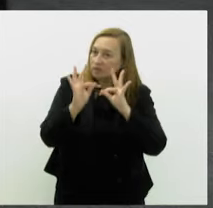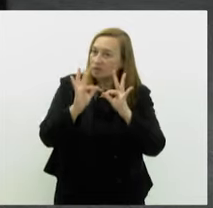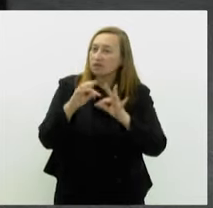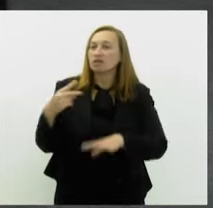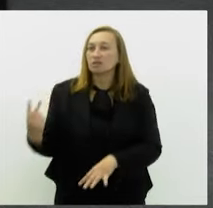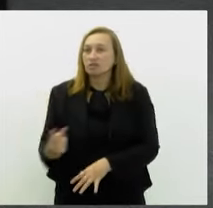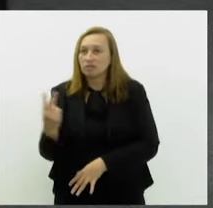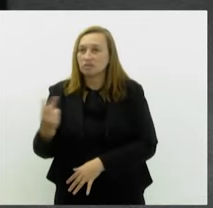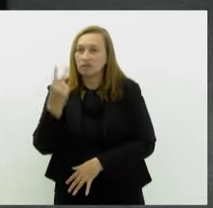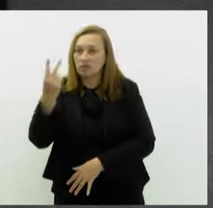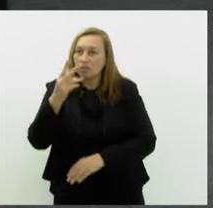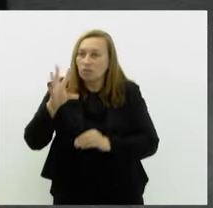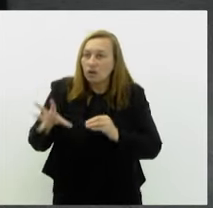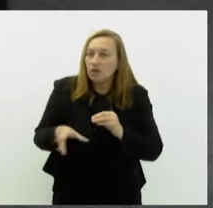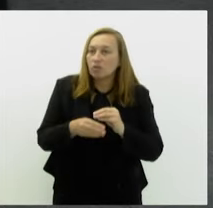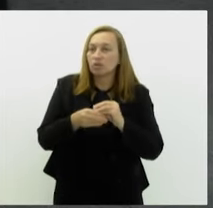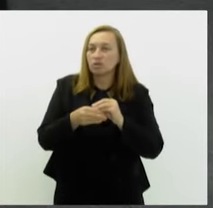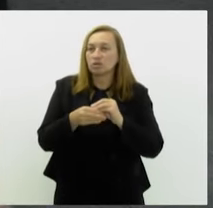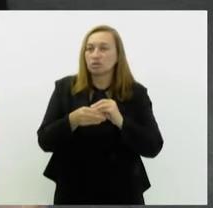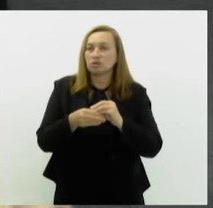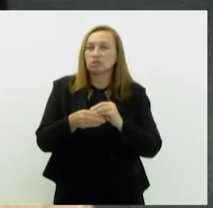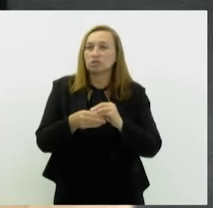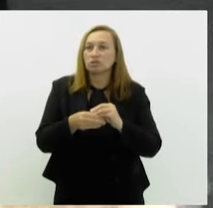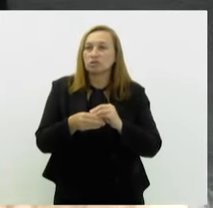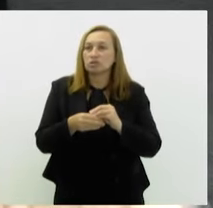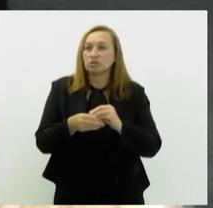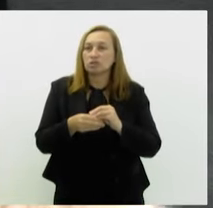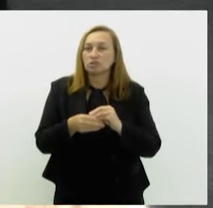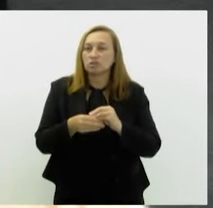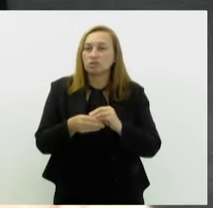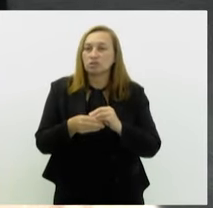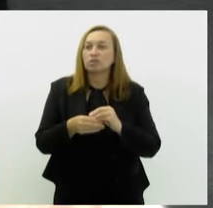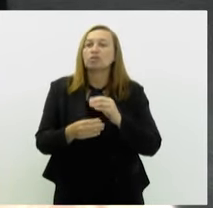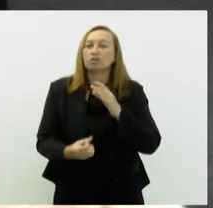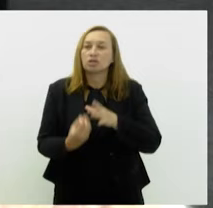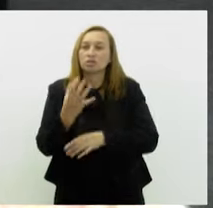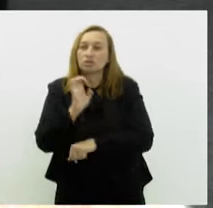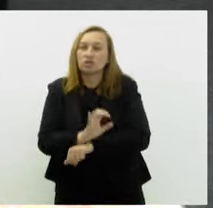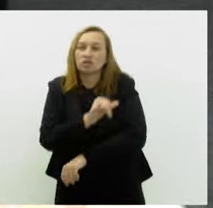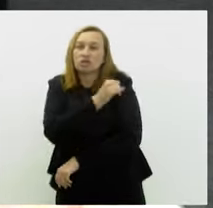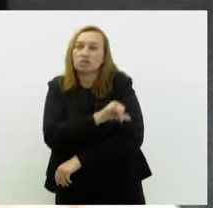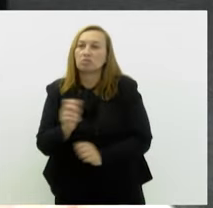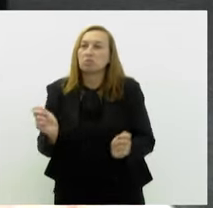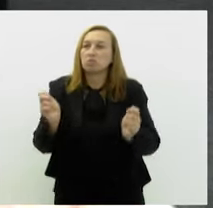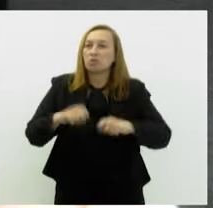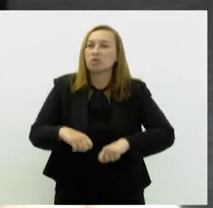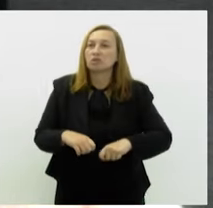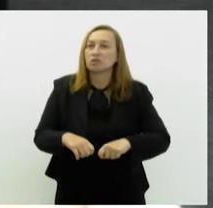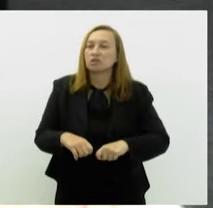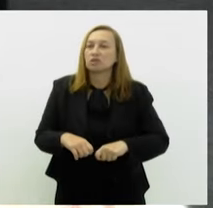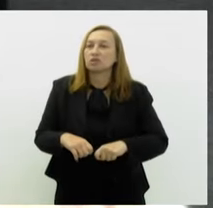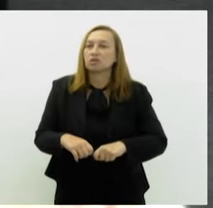valor agregado, né? O que, em perspectiva, cria para o Estado do Rio de Janeiro a possibilidade da gente manter postos de